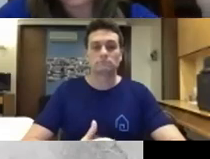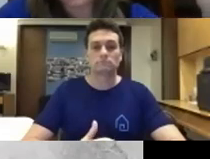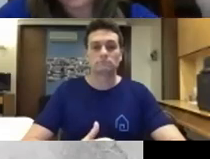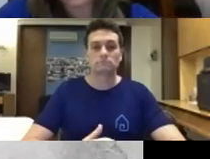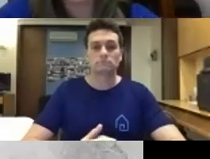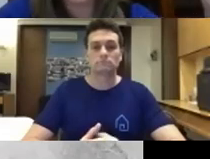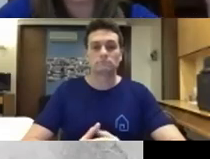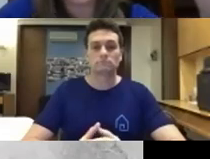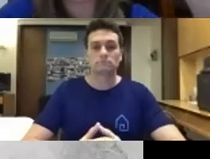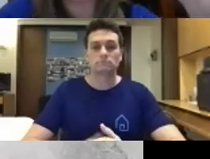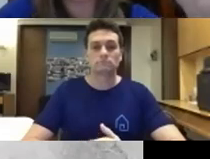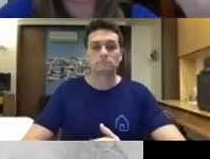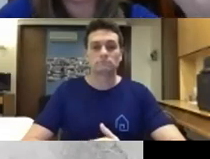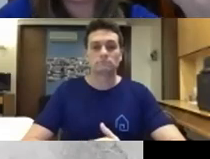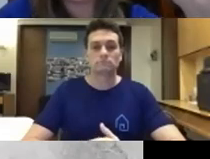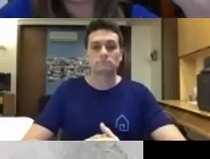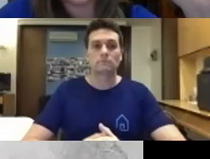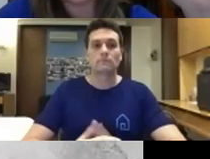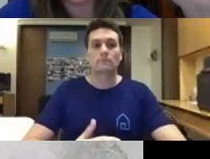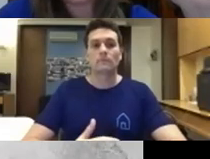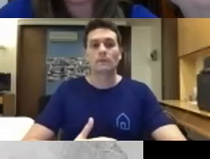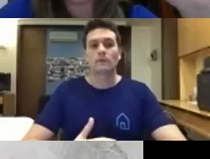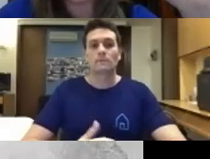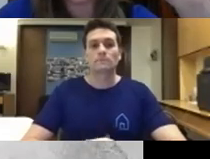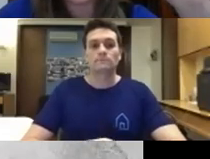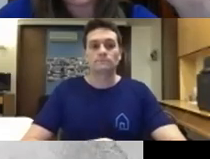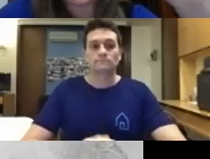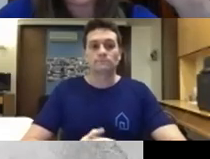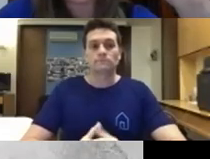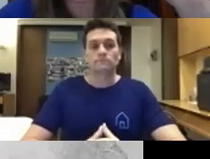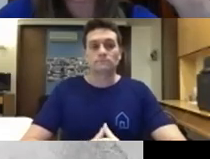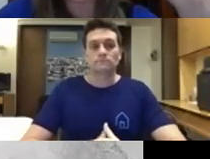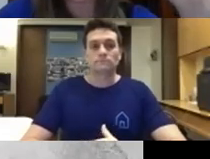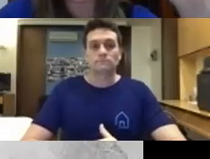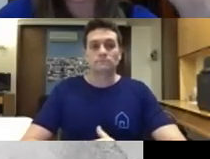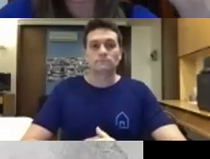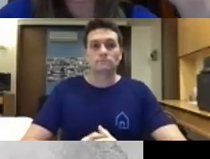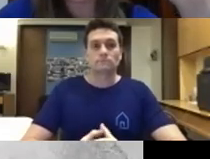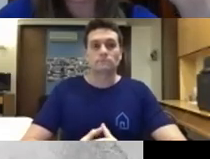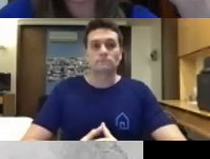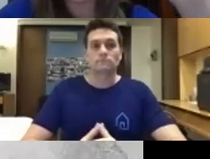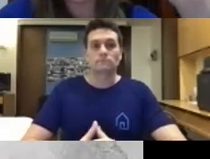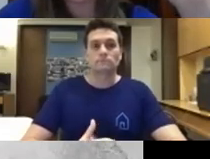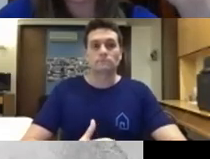coeficiente que se aplica, mas sim, considero. Perfeito, perfeito. Então,